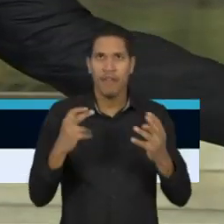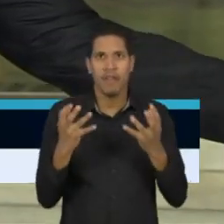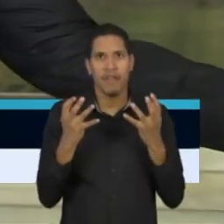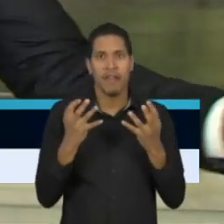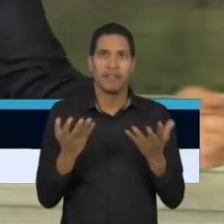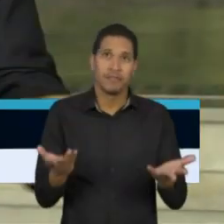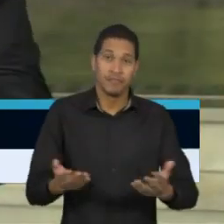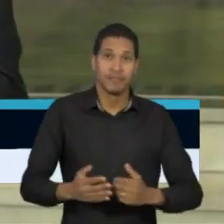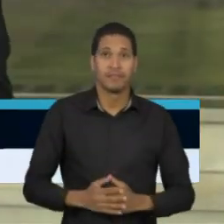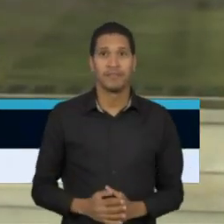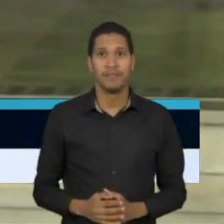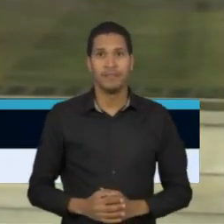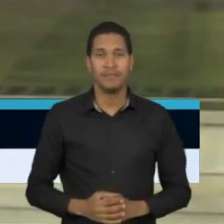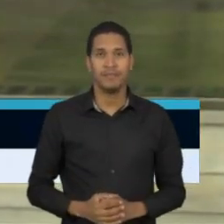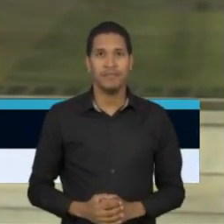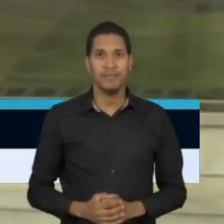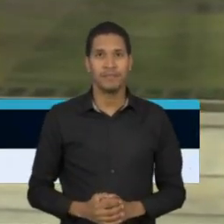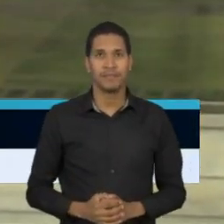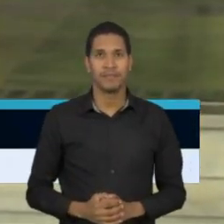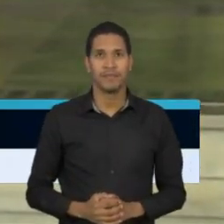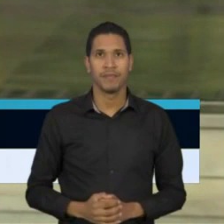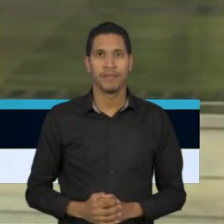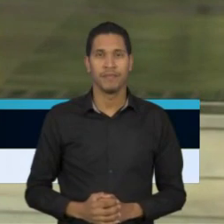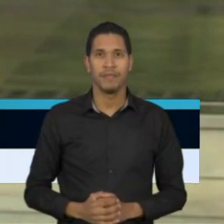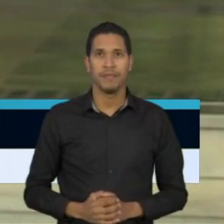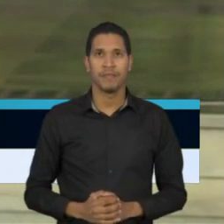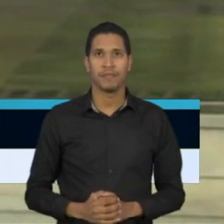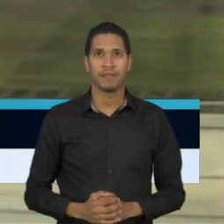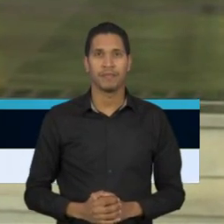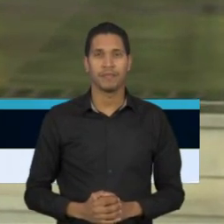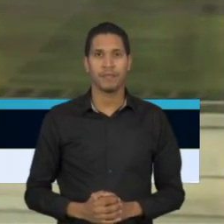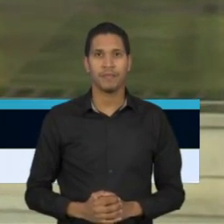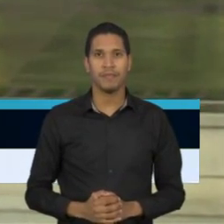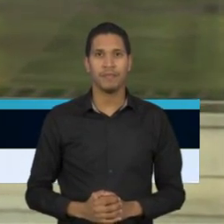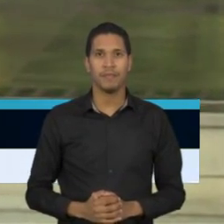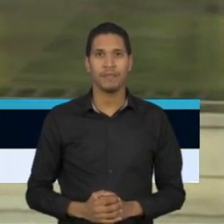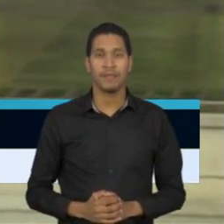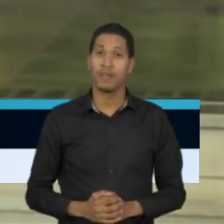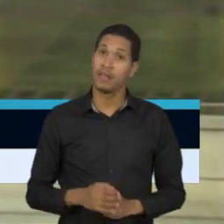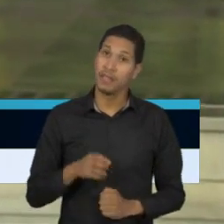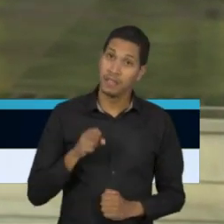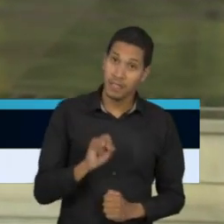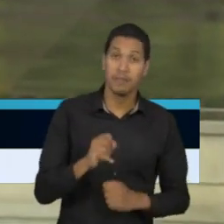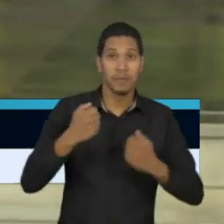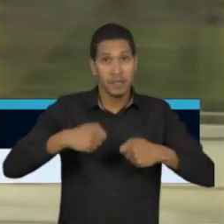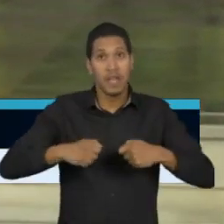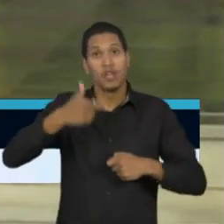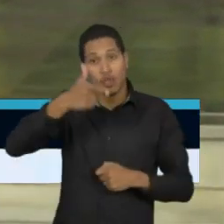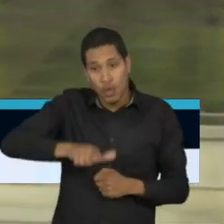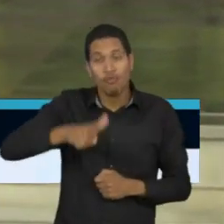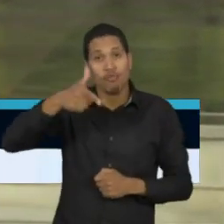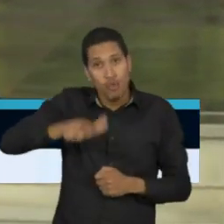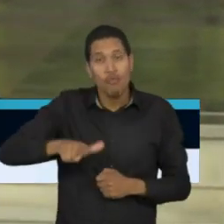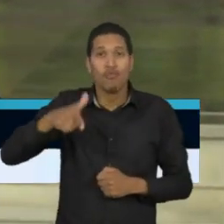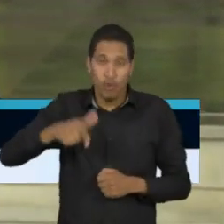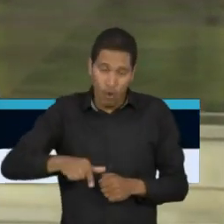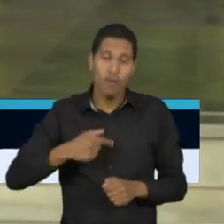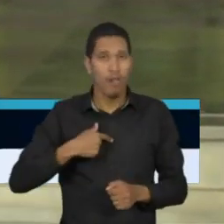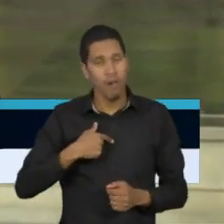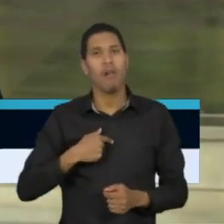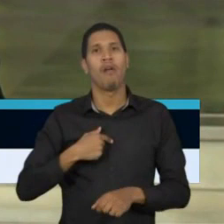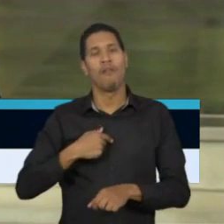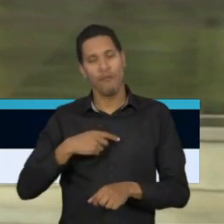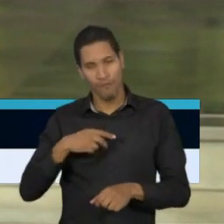com o Guerma, aos que desejarem podem copiar. E farei sempre que necessário. Esse é o segundo teste. Se